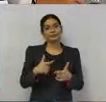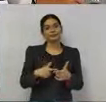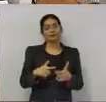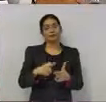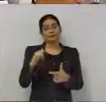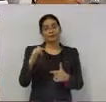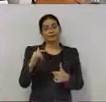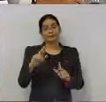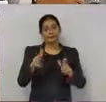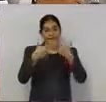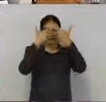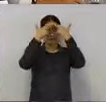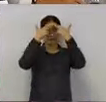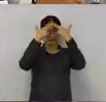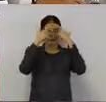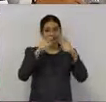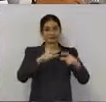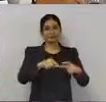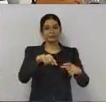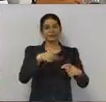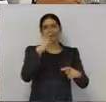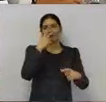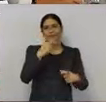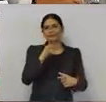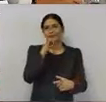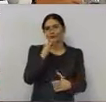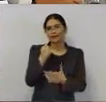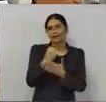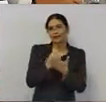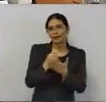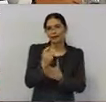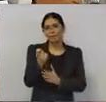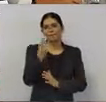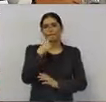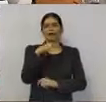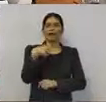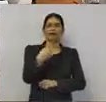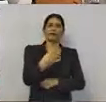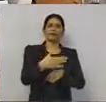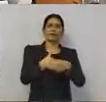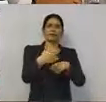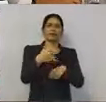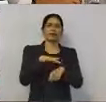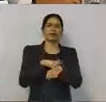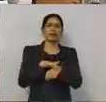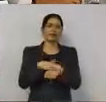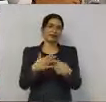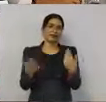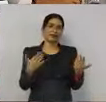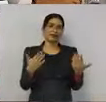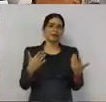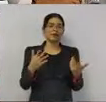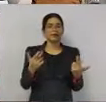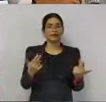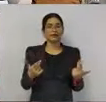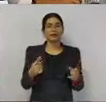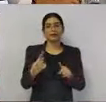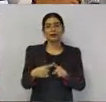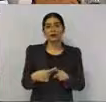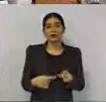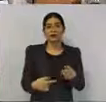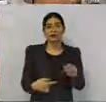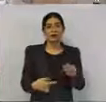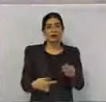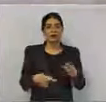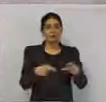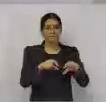gente. É como a gente tomar um remédio para que a gente possa depois melhorar de uma doença, né? As redes que nós tínhamos existentes em